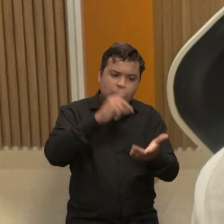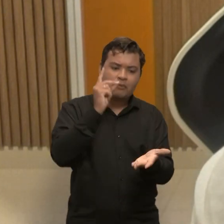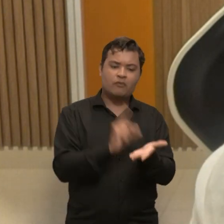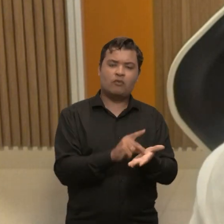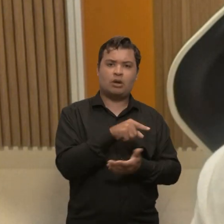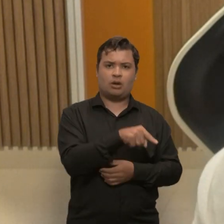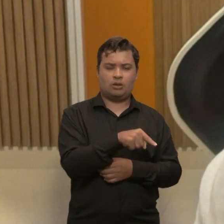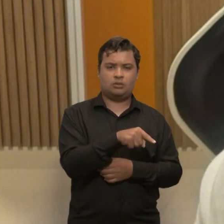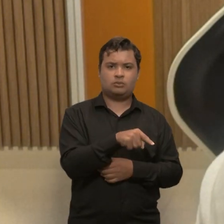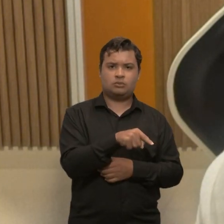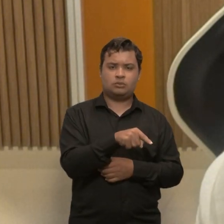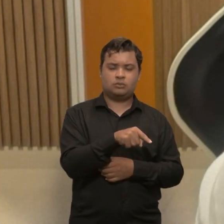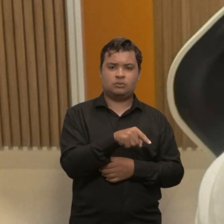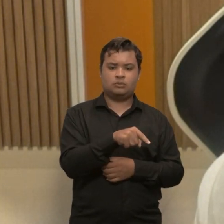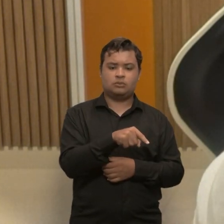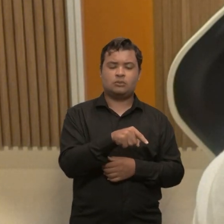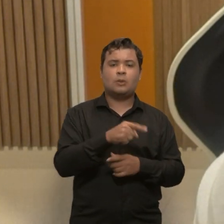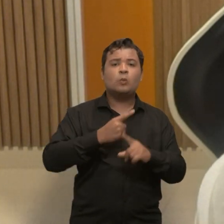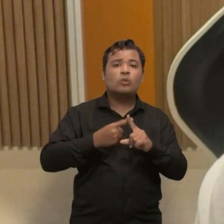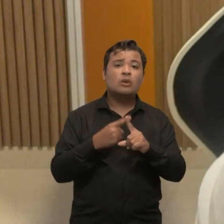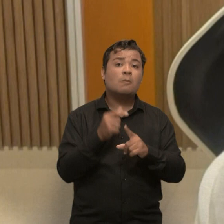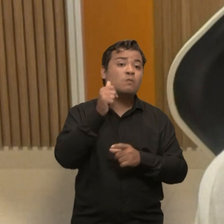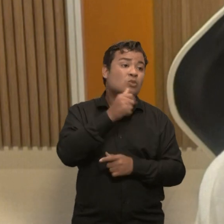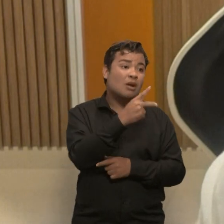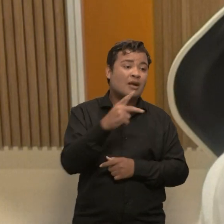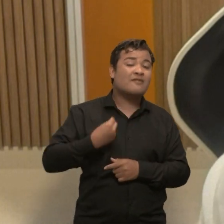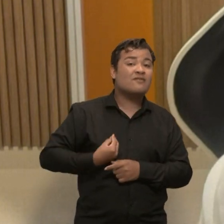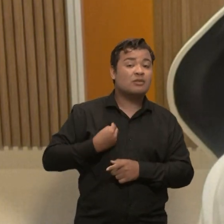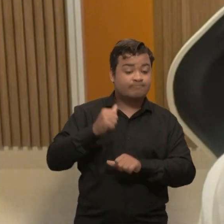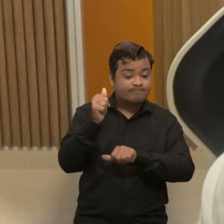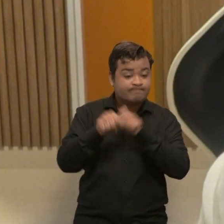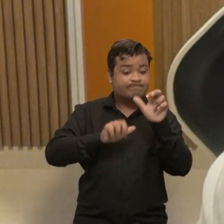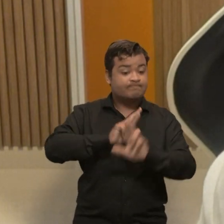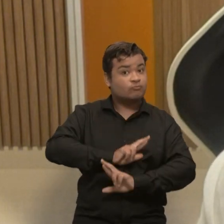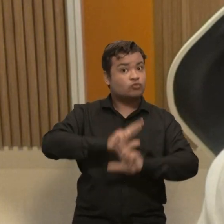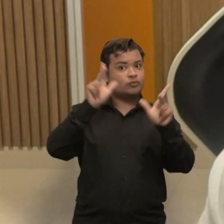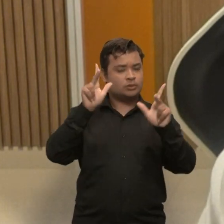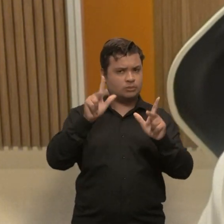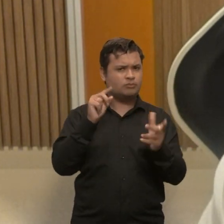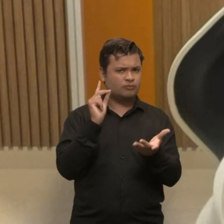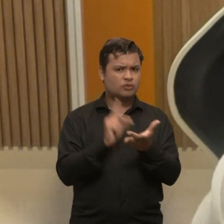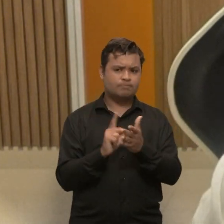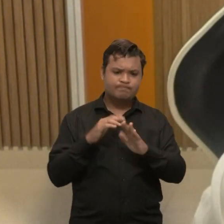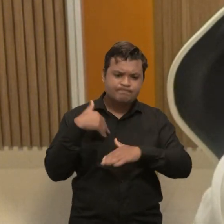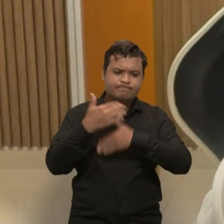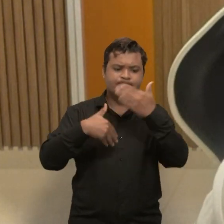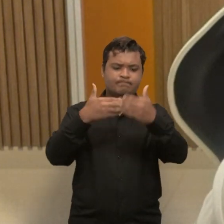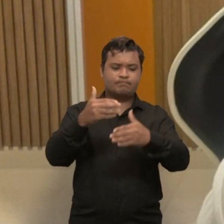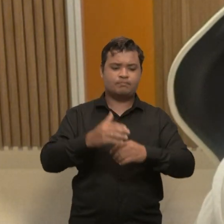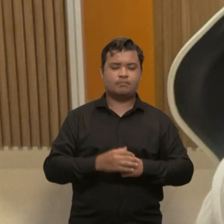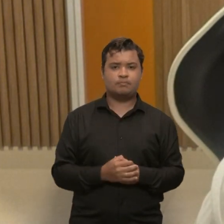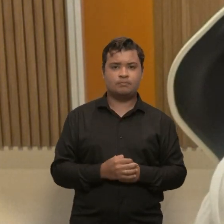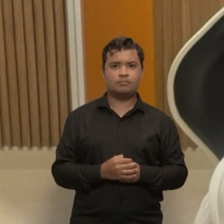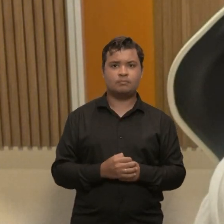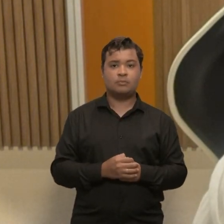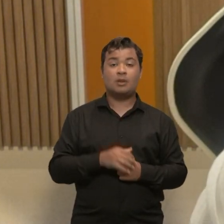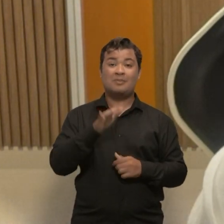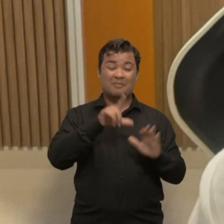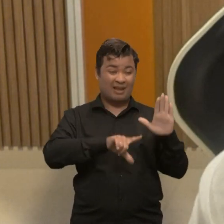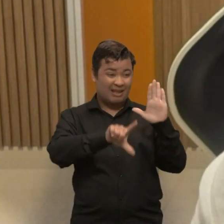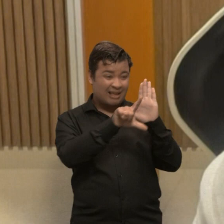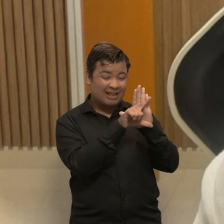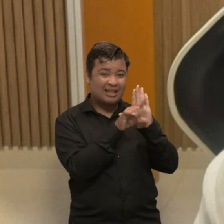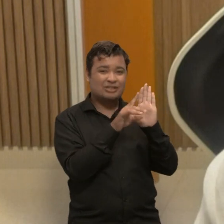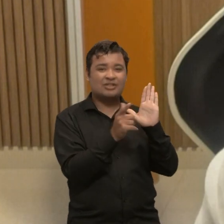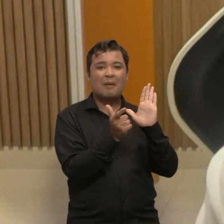nossa vida, na vida das mulheres. Então, com toda certeza é um avanço, mas a legislação por si só não vai fazer a diferença.